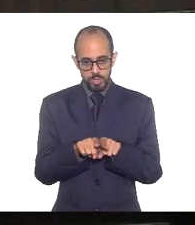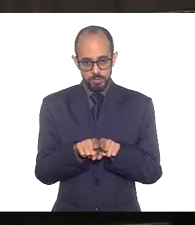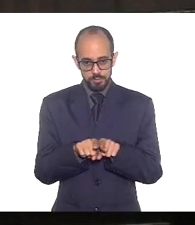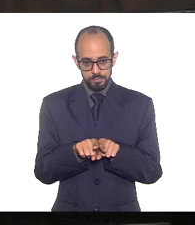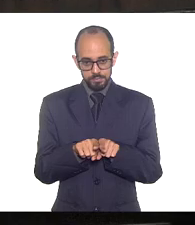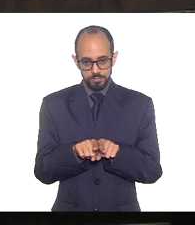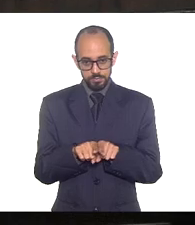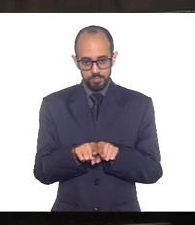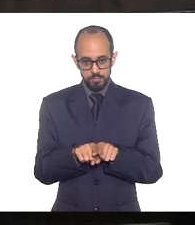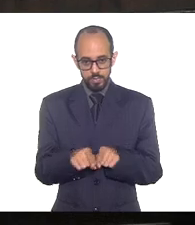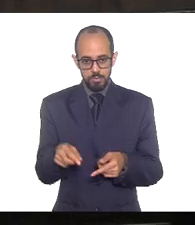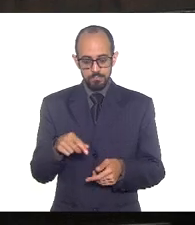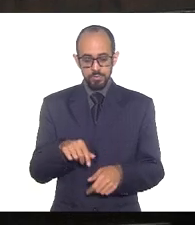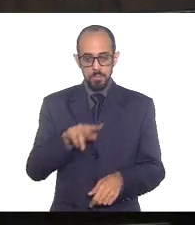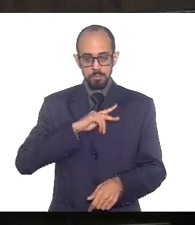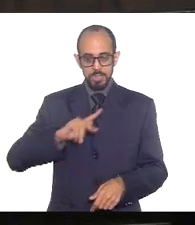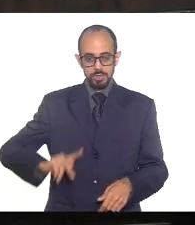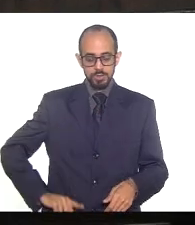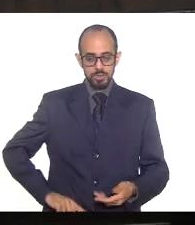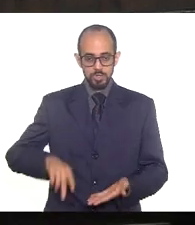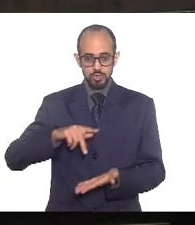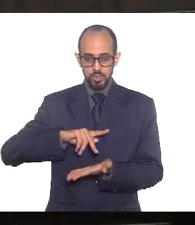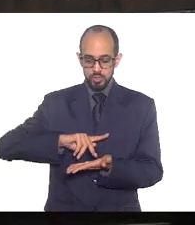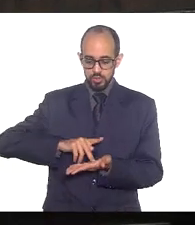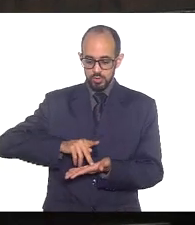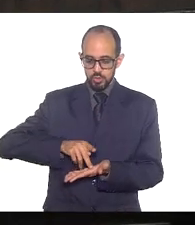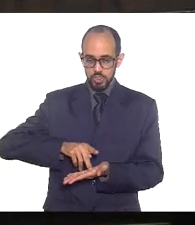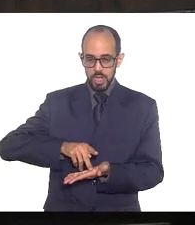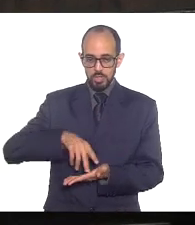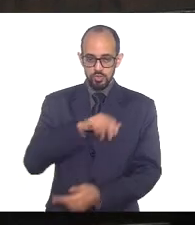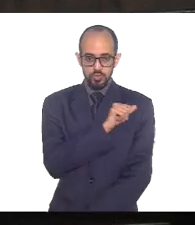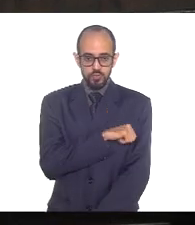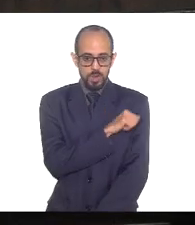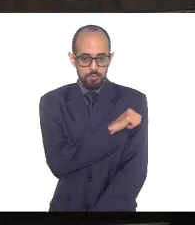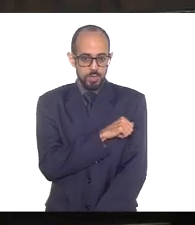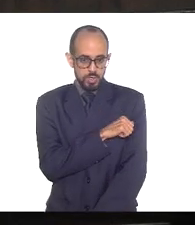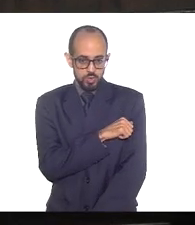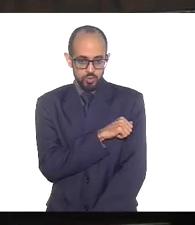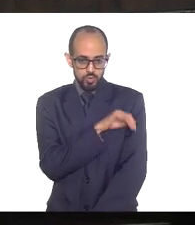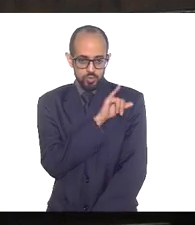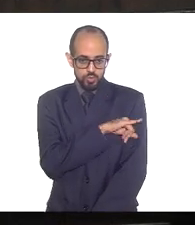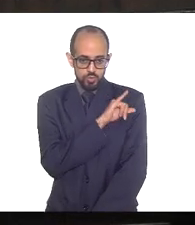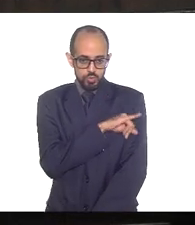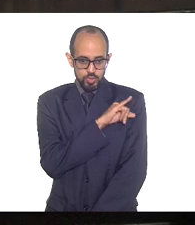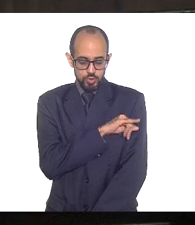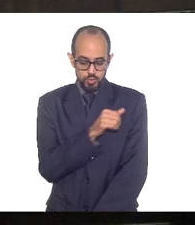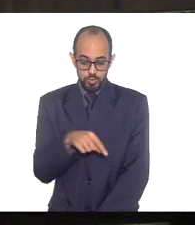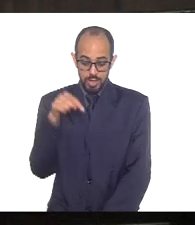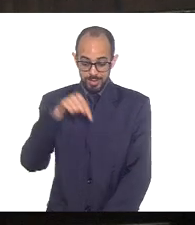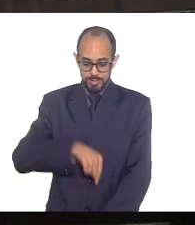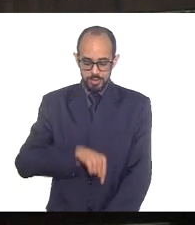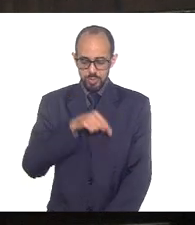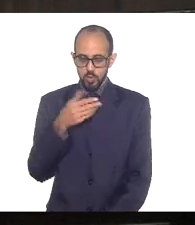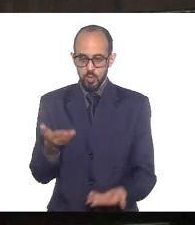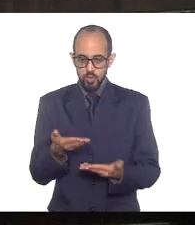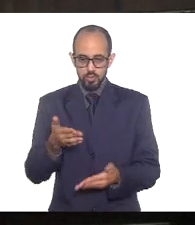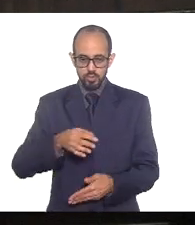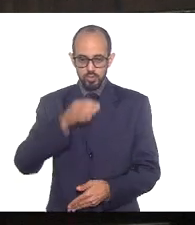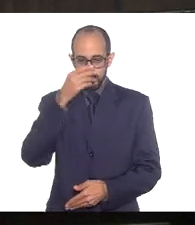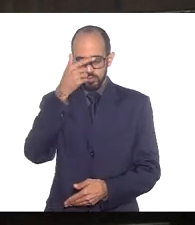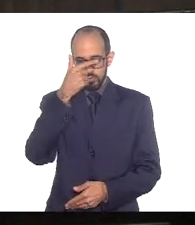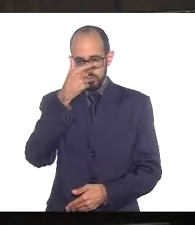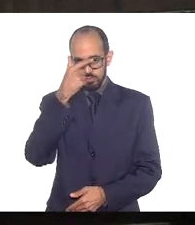a presidenta do Sindicato dos Enfermeiros do Rio de Janeiro a